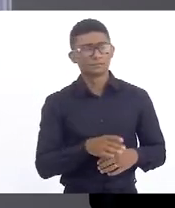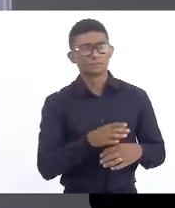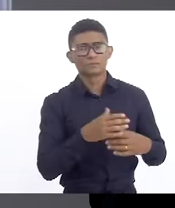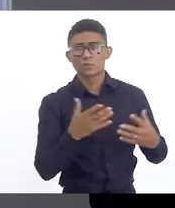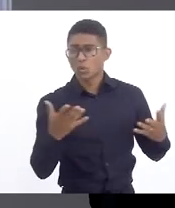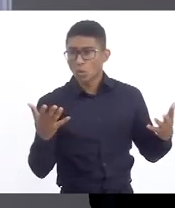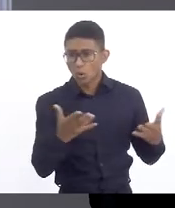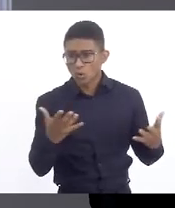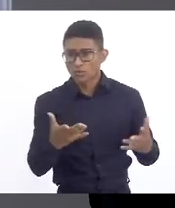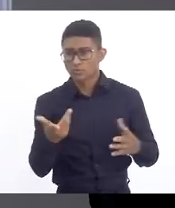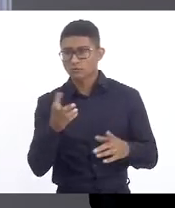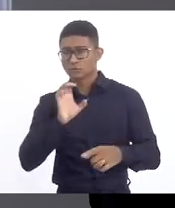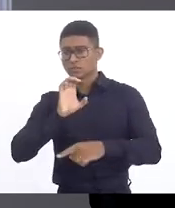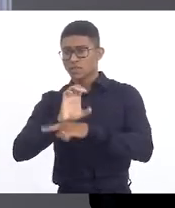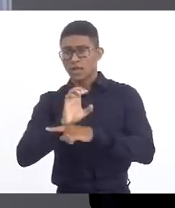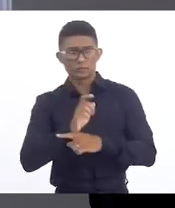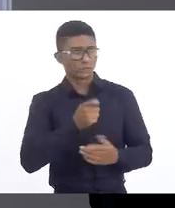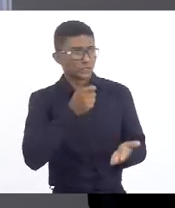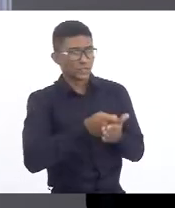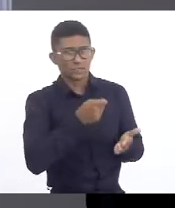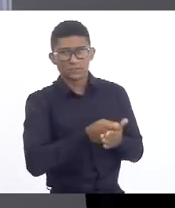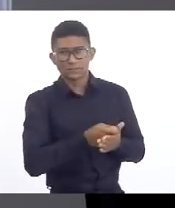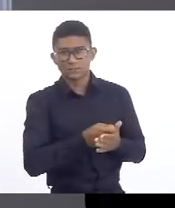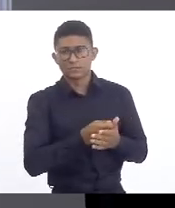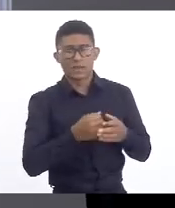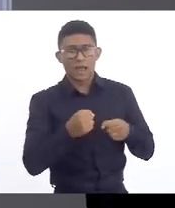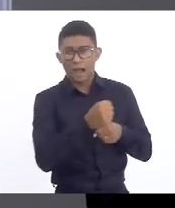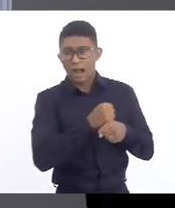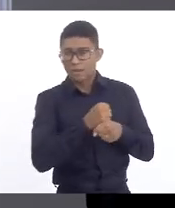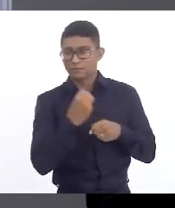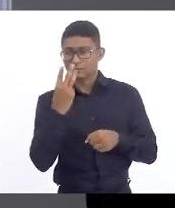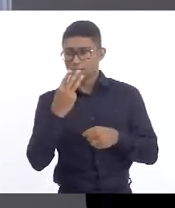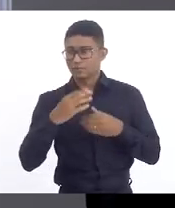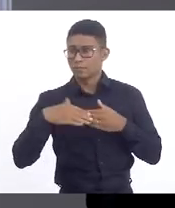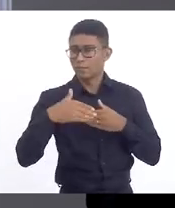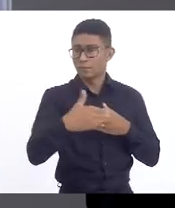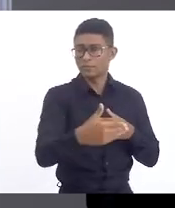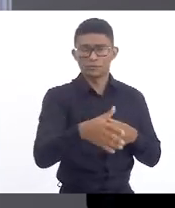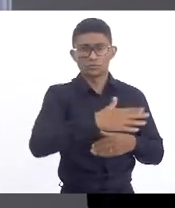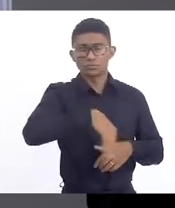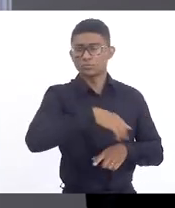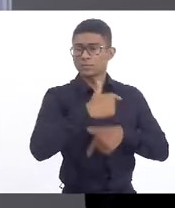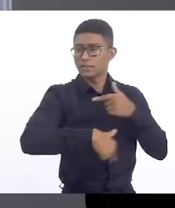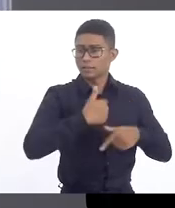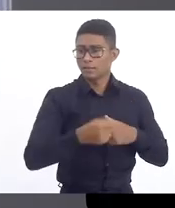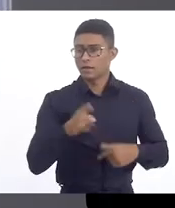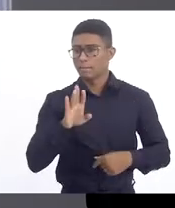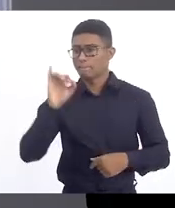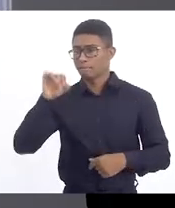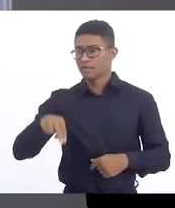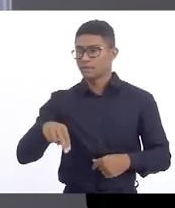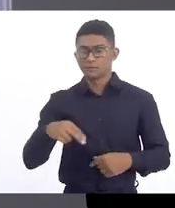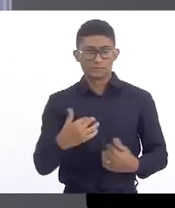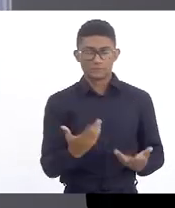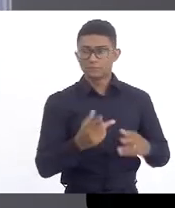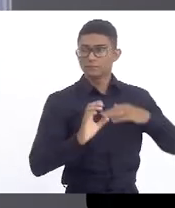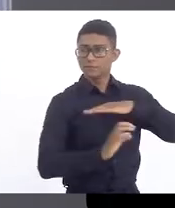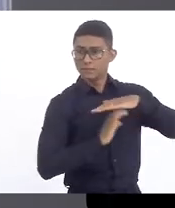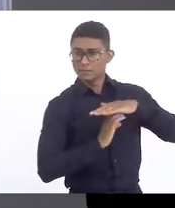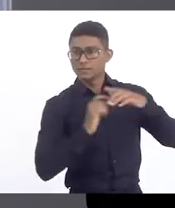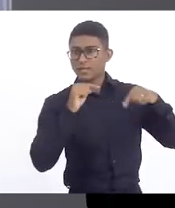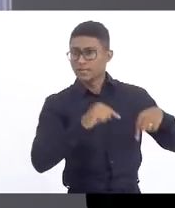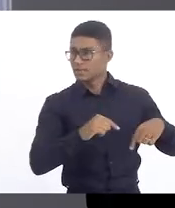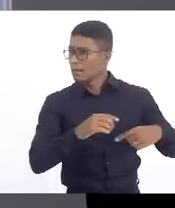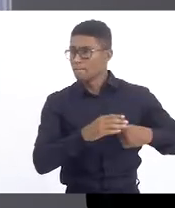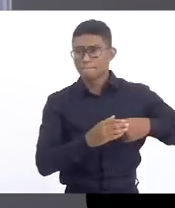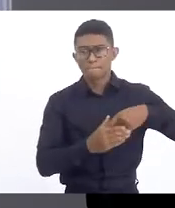hoje do Estado, nos próximos 3 anos, que todo mundo do Estado trabalhe no BIM. Então a SEDAI está sendo pioneira, vai botar esse programa BIM para funcionar.